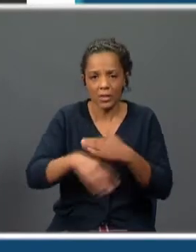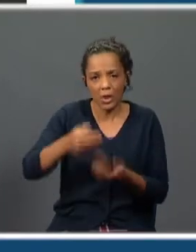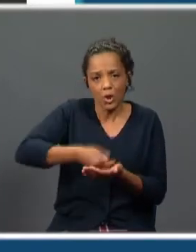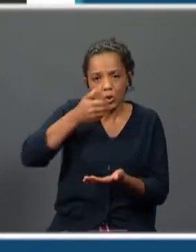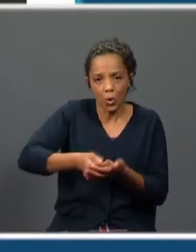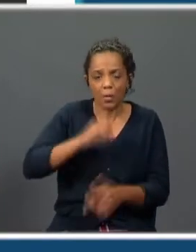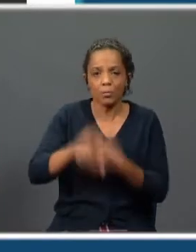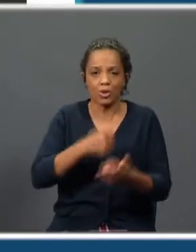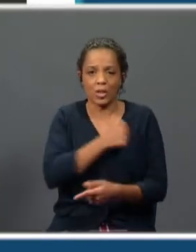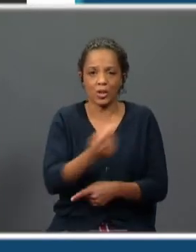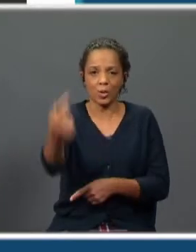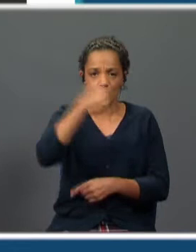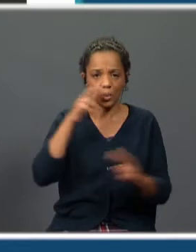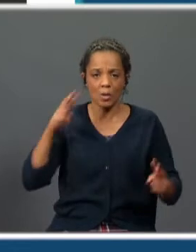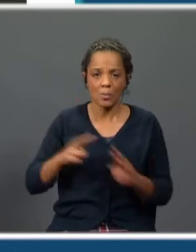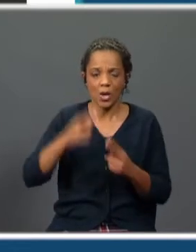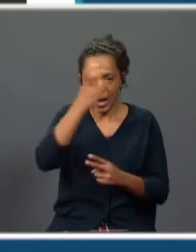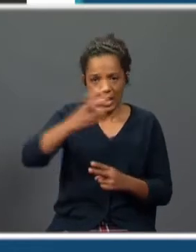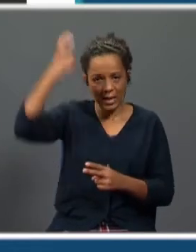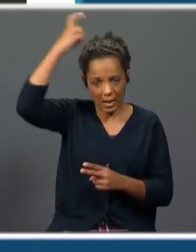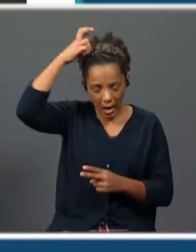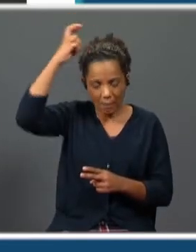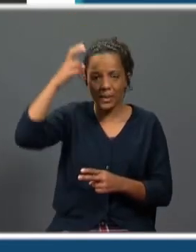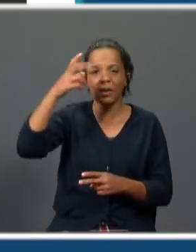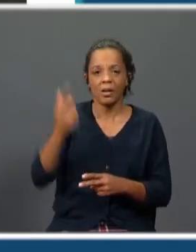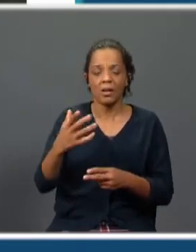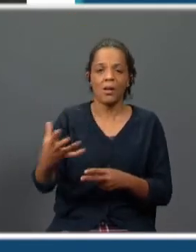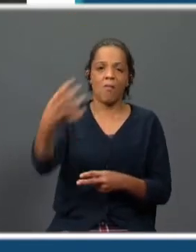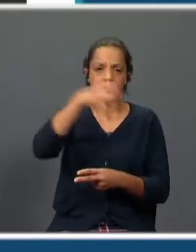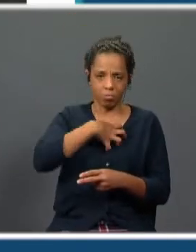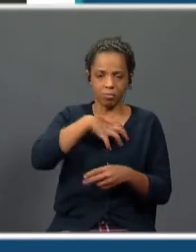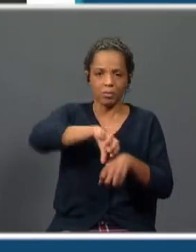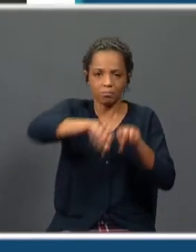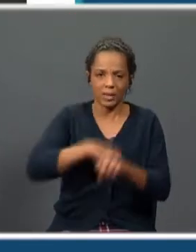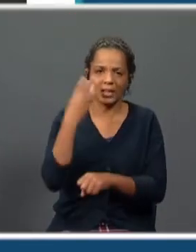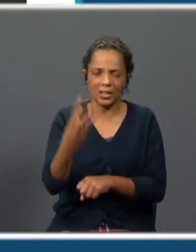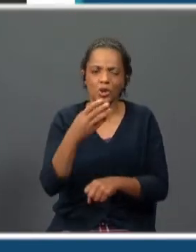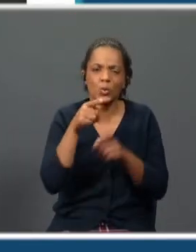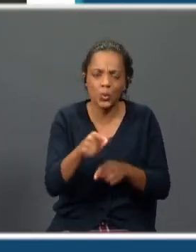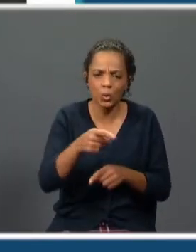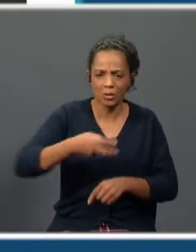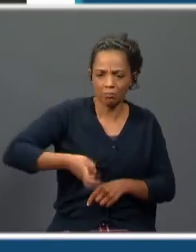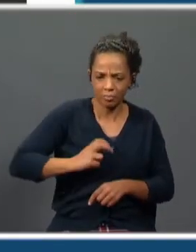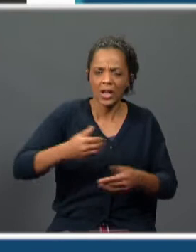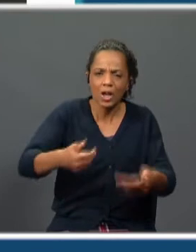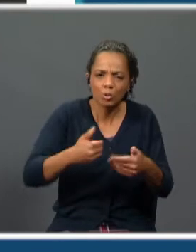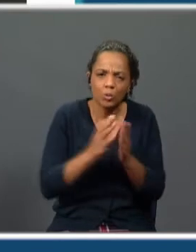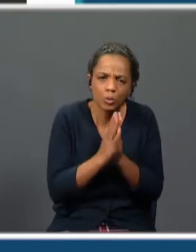para casa encontrei lá a cabra cabrês que me salta em cima e me faz em três. Por favor, ajuda-me, tu que és corajoso.